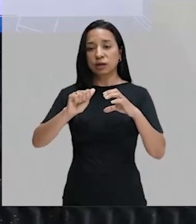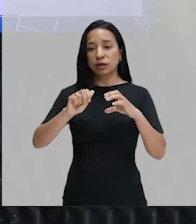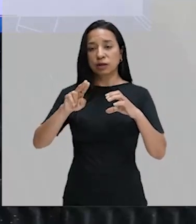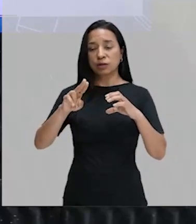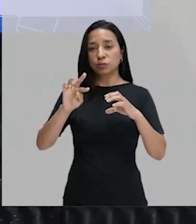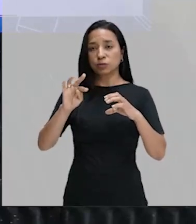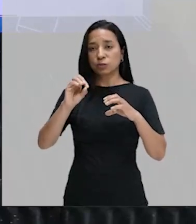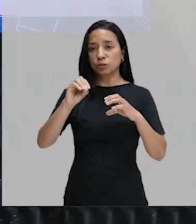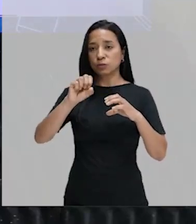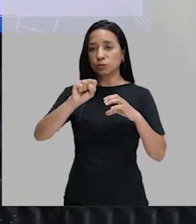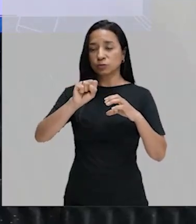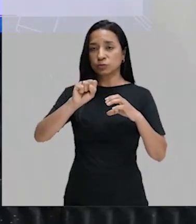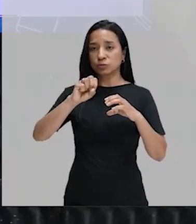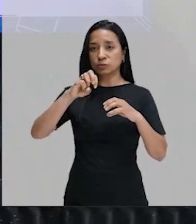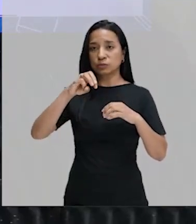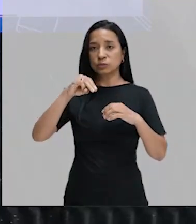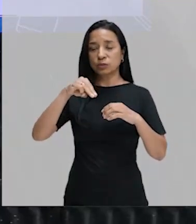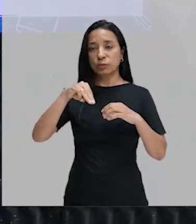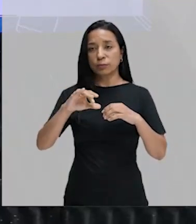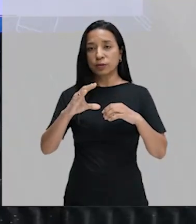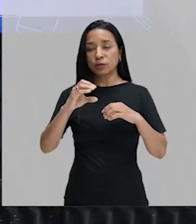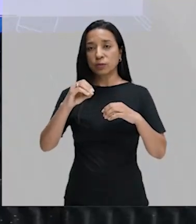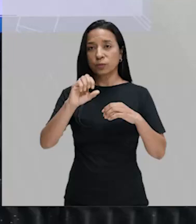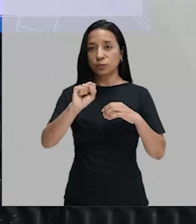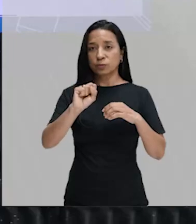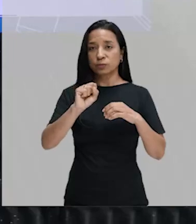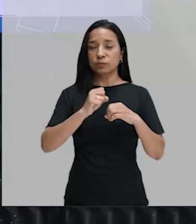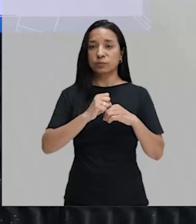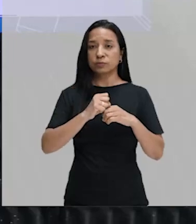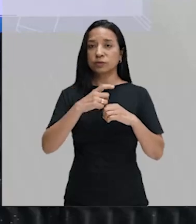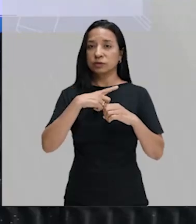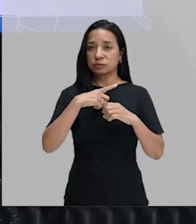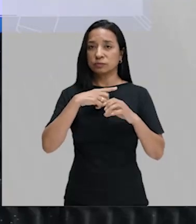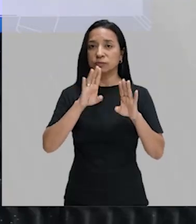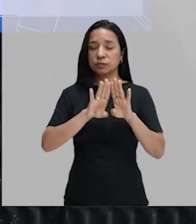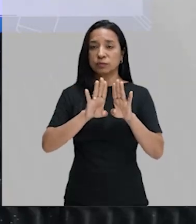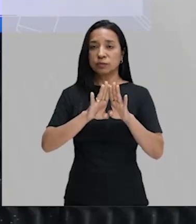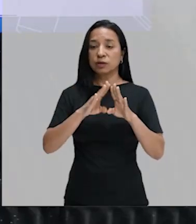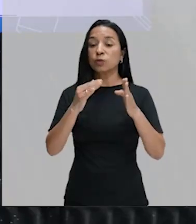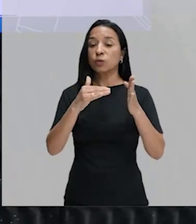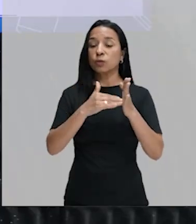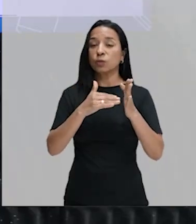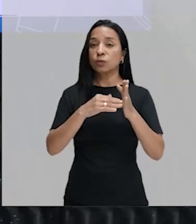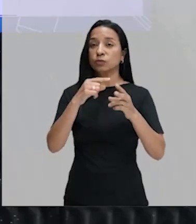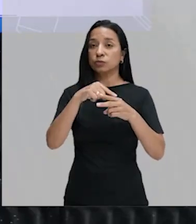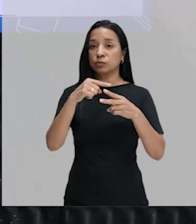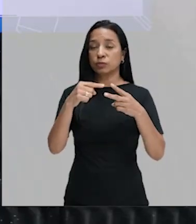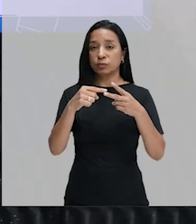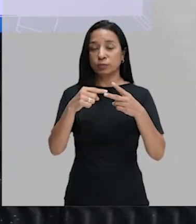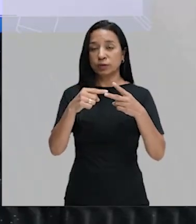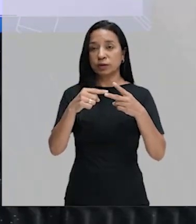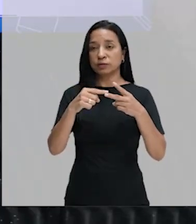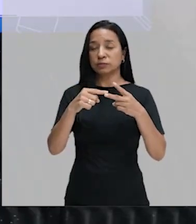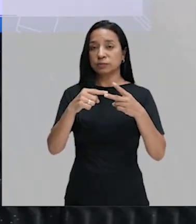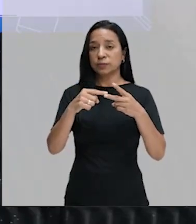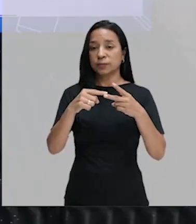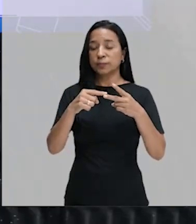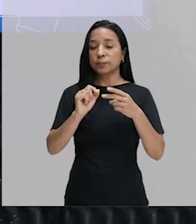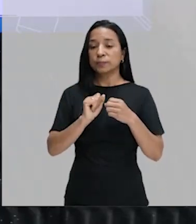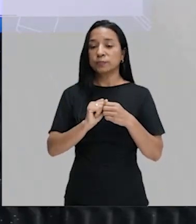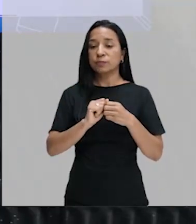autossômicos, e além desses cromossomos autossômicos, vai ter o último par, que é o par sexual, que pode